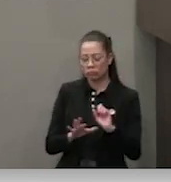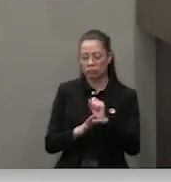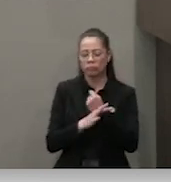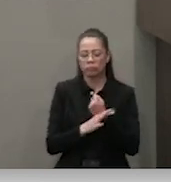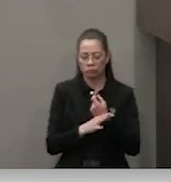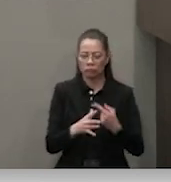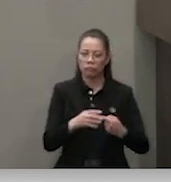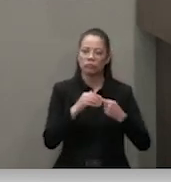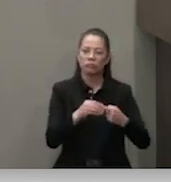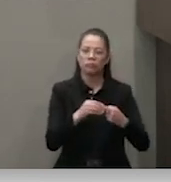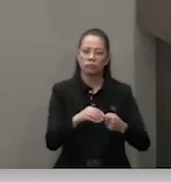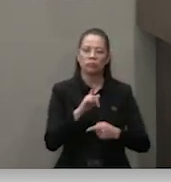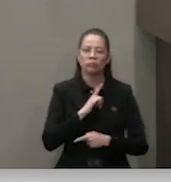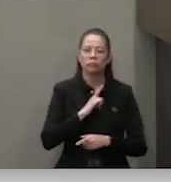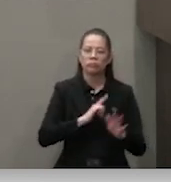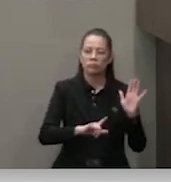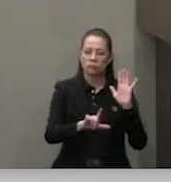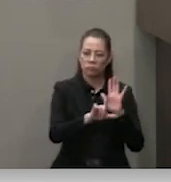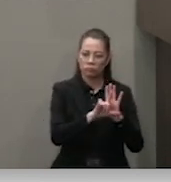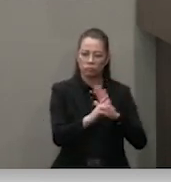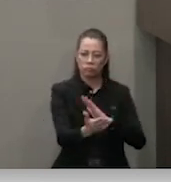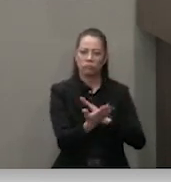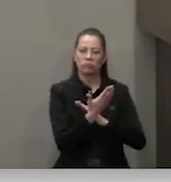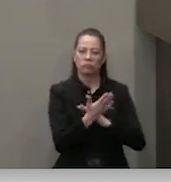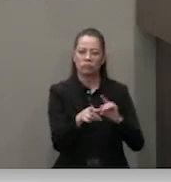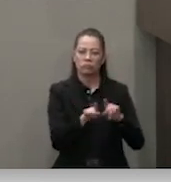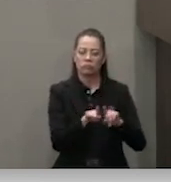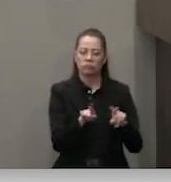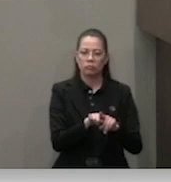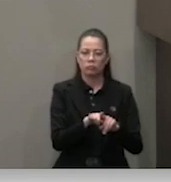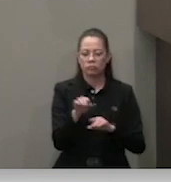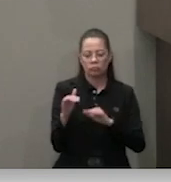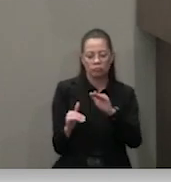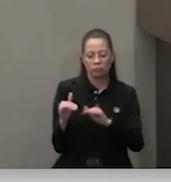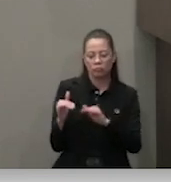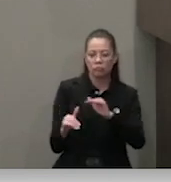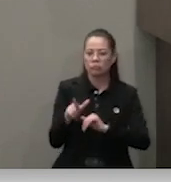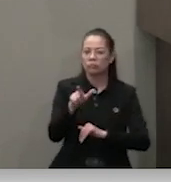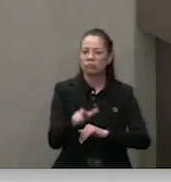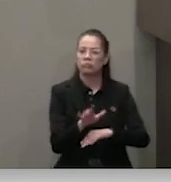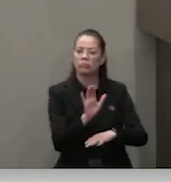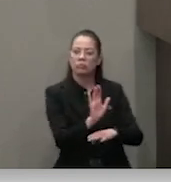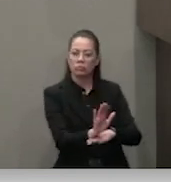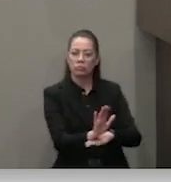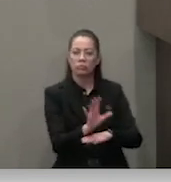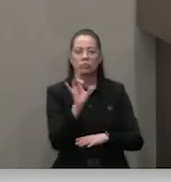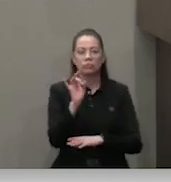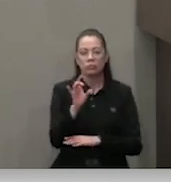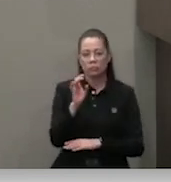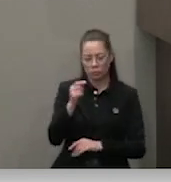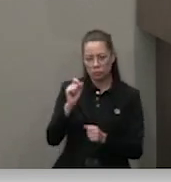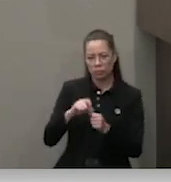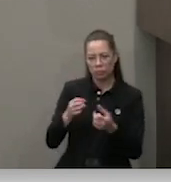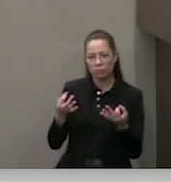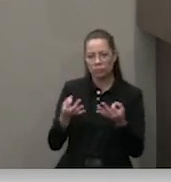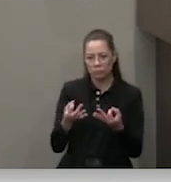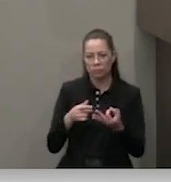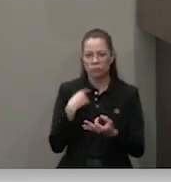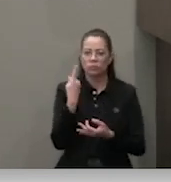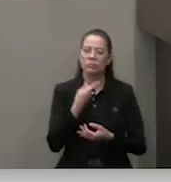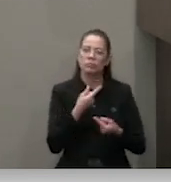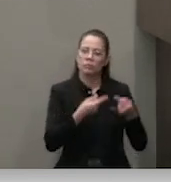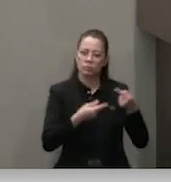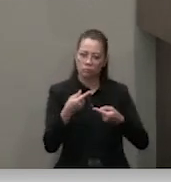fundamentais também de ter a lei a seu favor Independente de quem seja a sua vontade aena cumpra-se estaremos debatendo